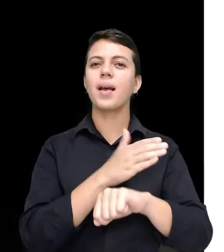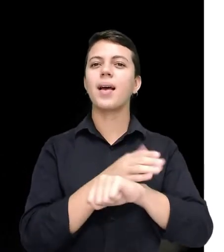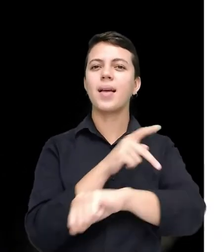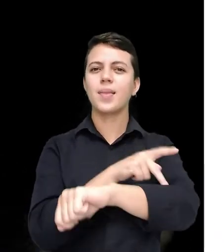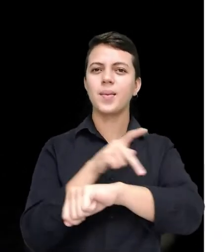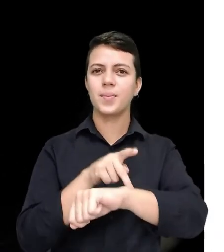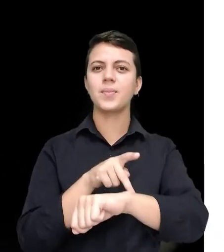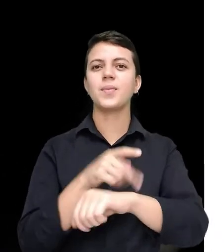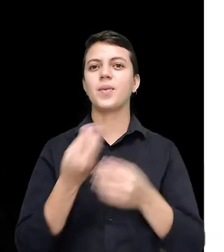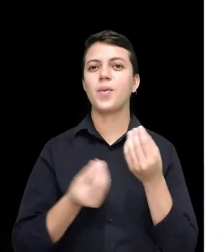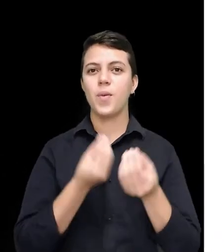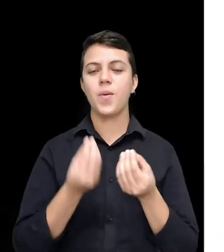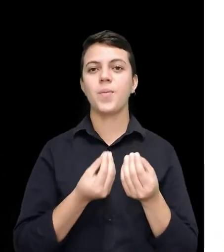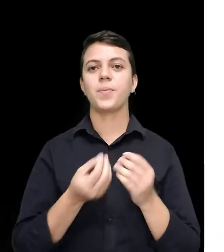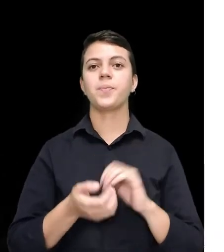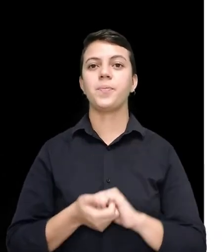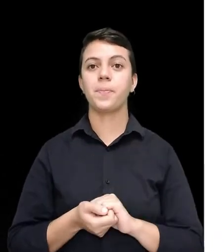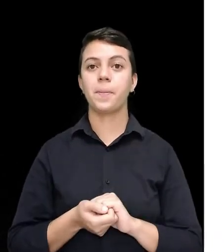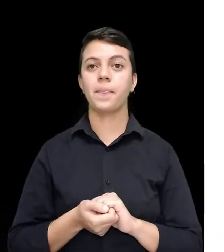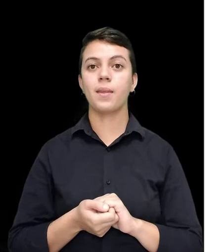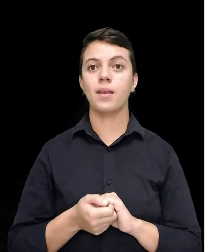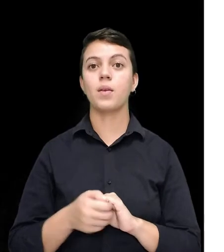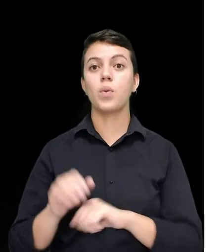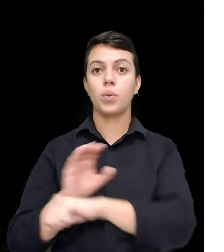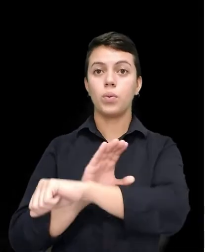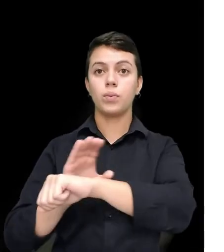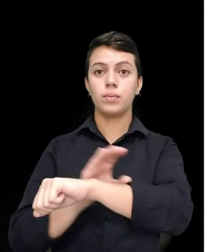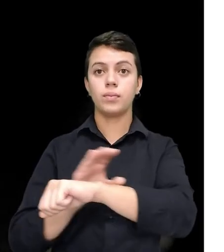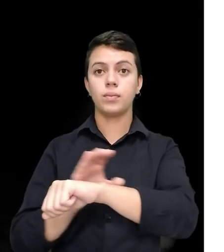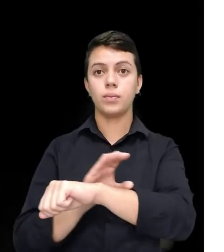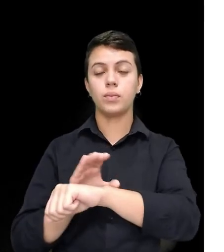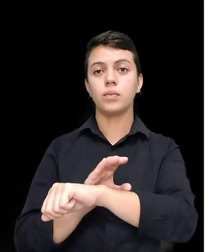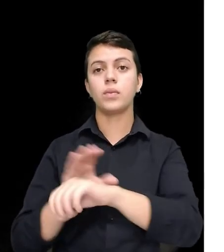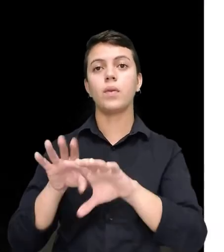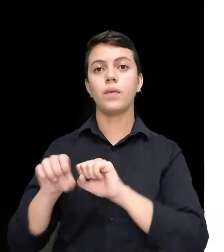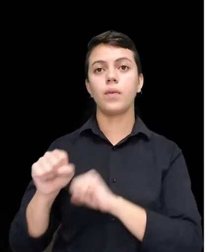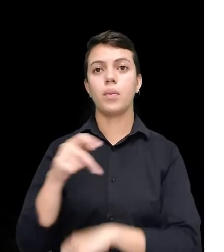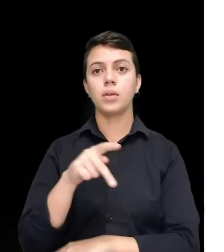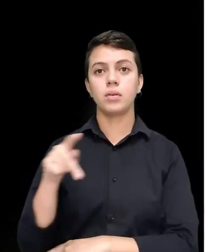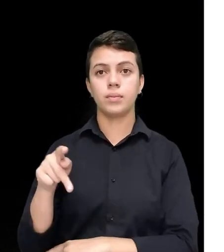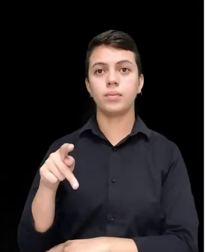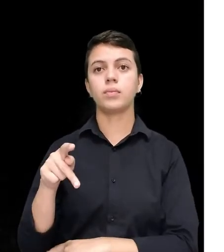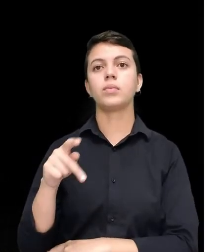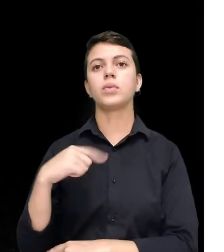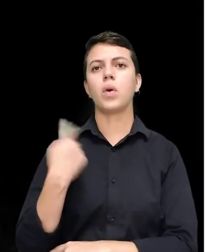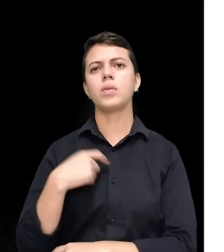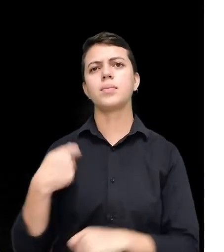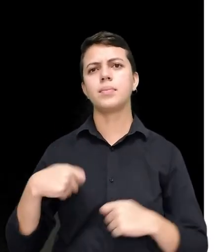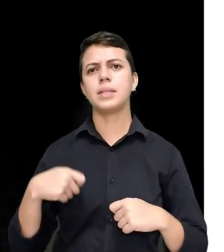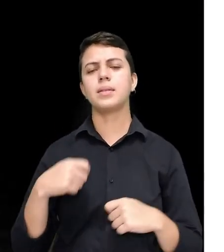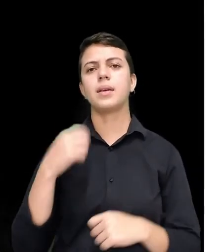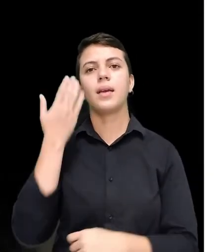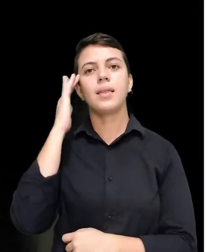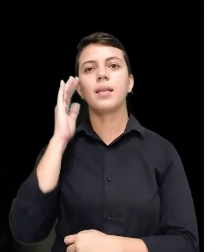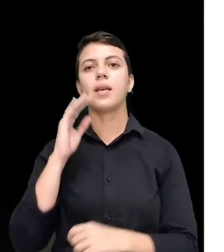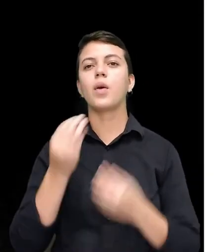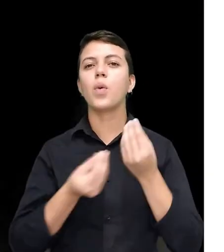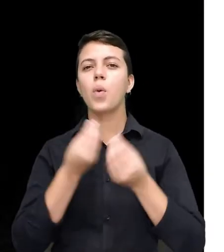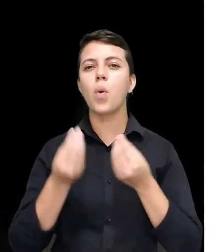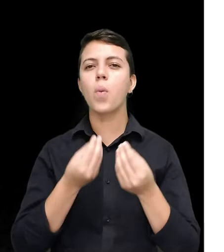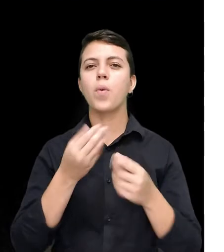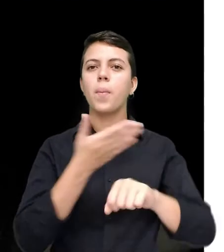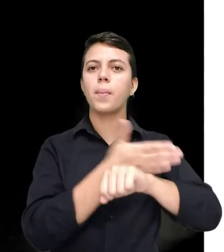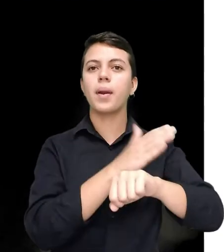No curso de formação de professores, é fundamental que a gente reconheça essas práticas